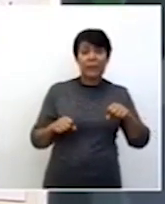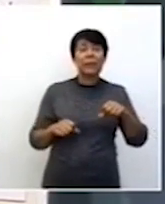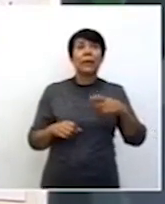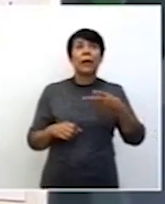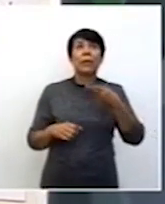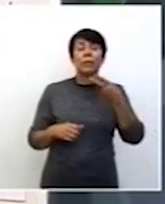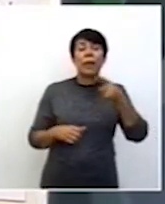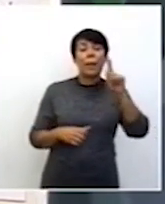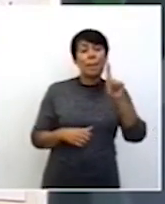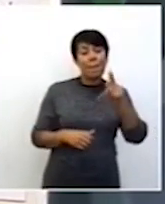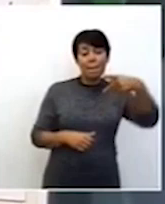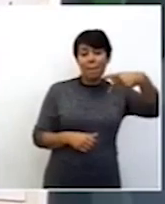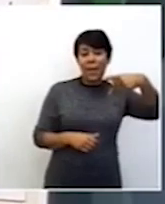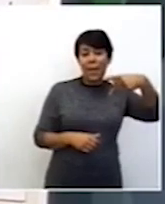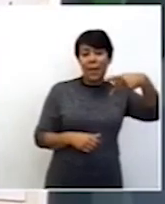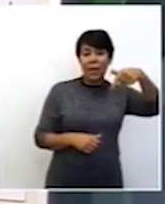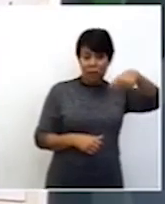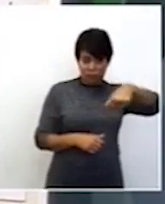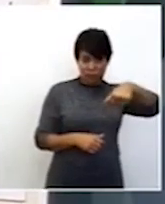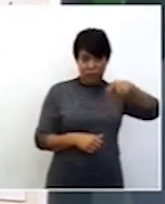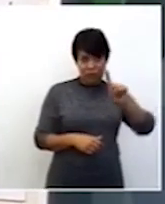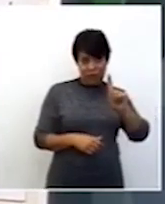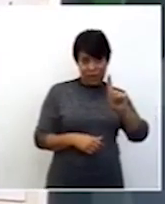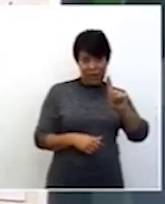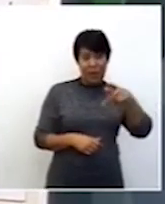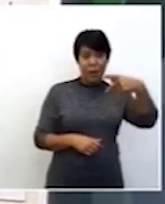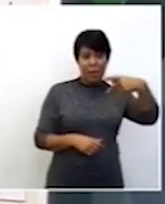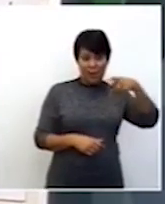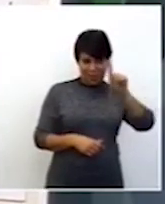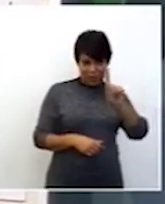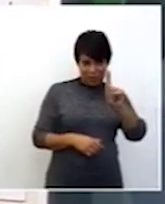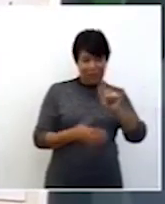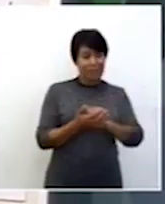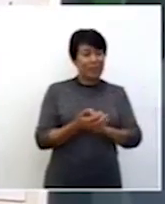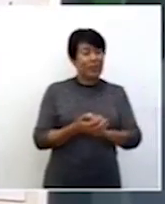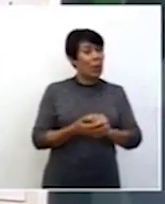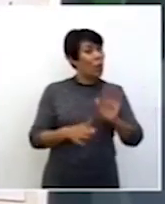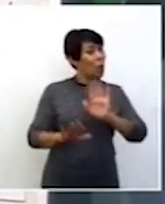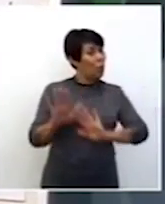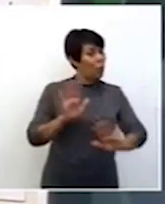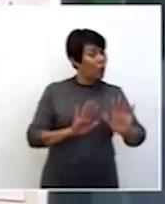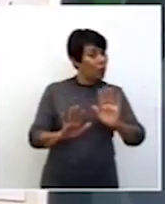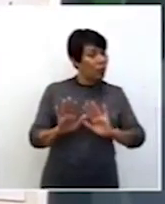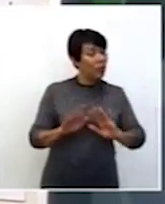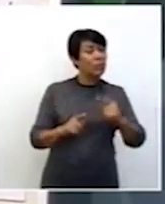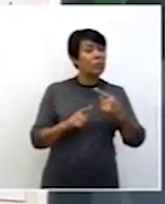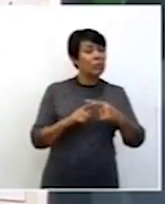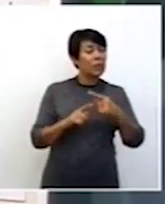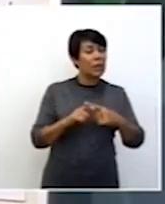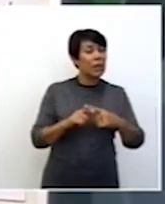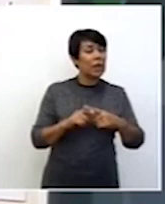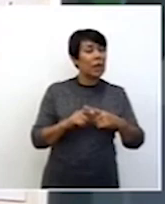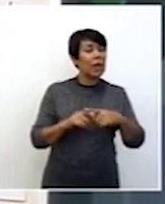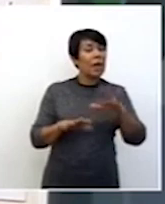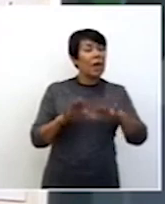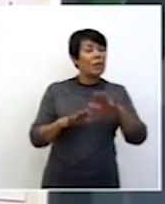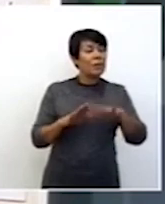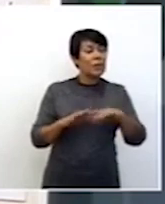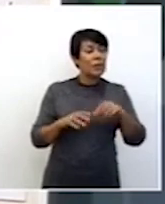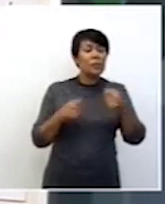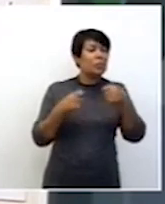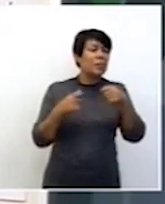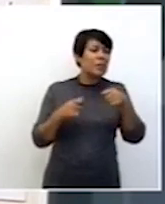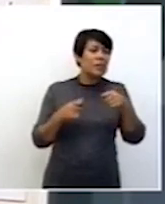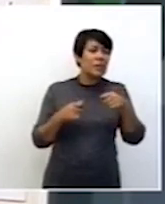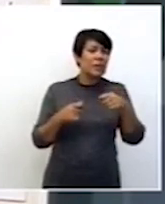Digamos, estratosféricos, né? Como a gente colocou do 3 elevado a 100. Então, tomem cuidado, porque esses elementos vocês não